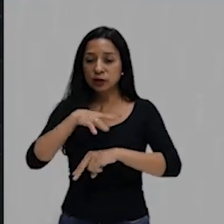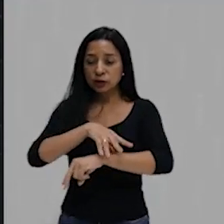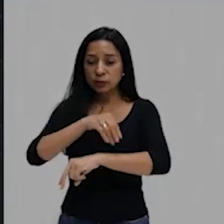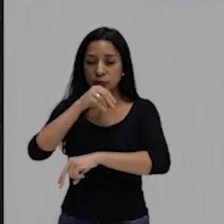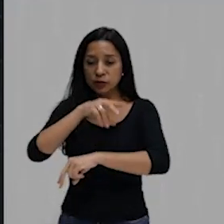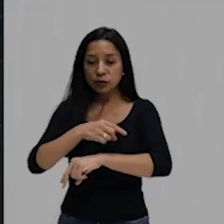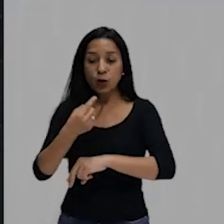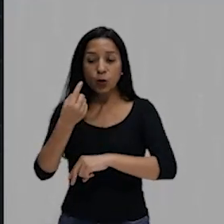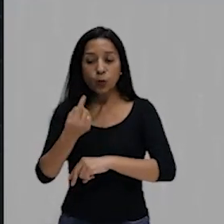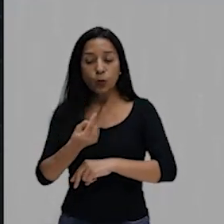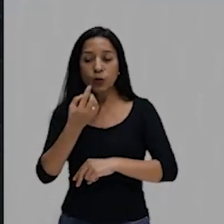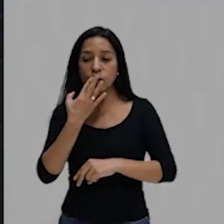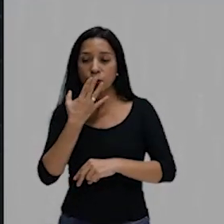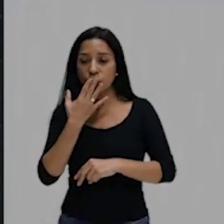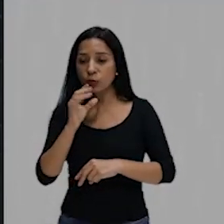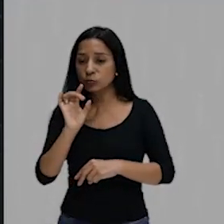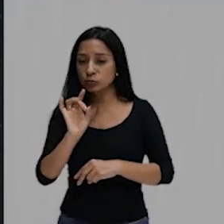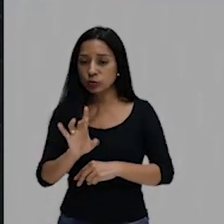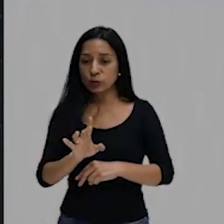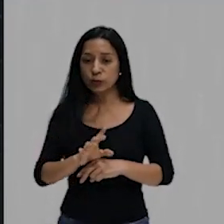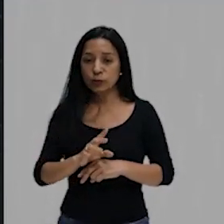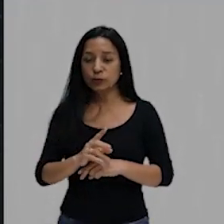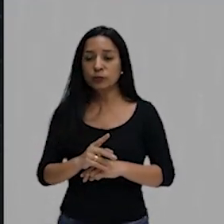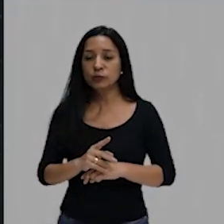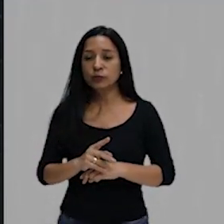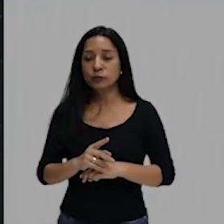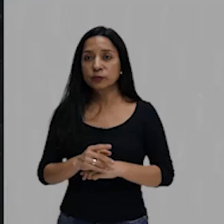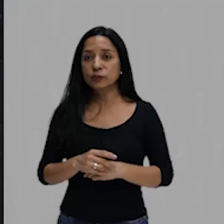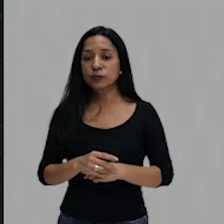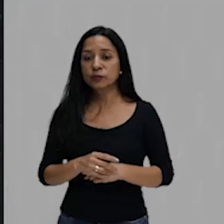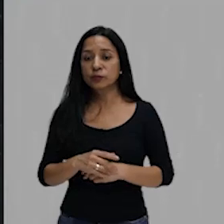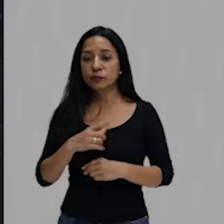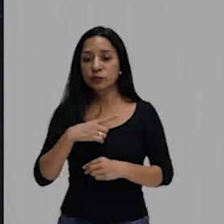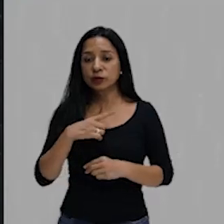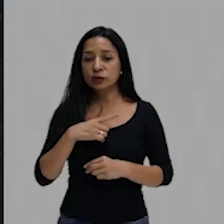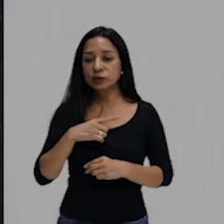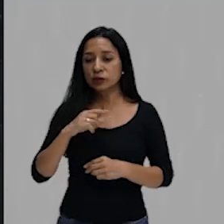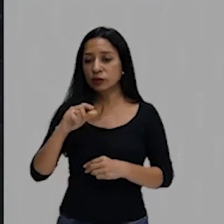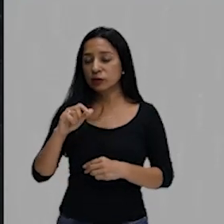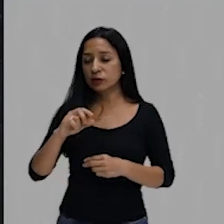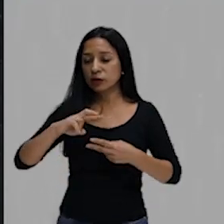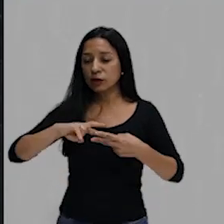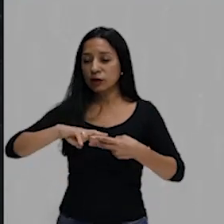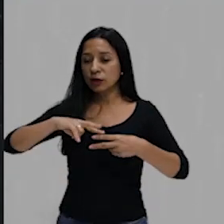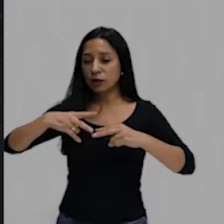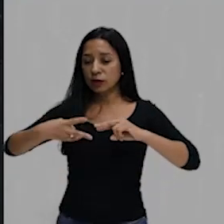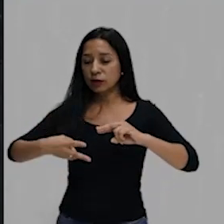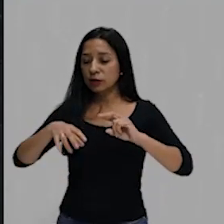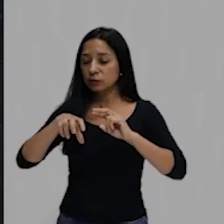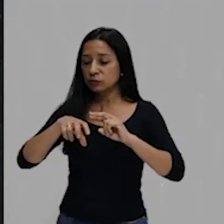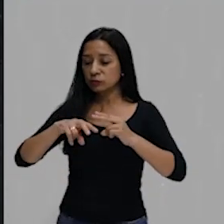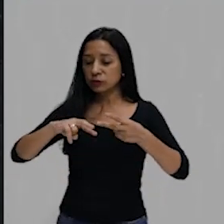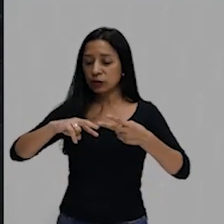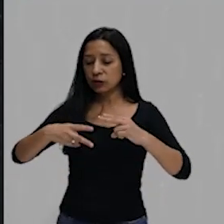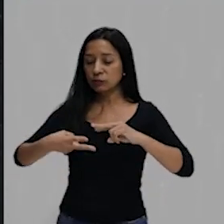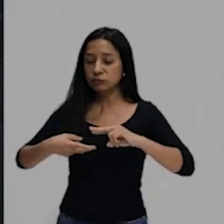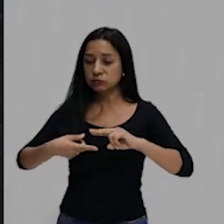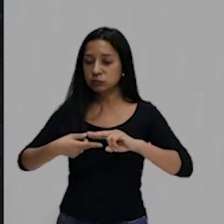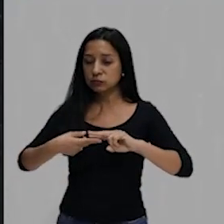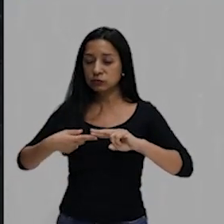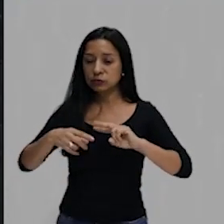só com uma única cor, uma pelagem homogênea. E o indivíduo que tem alelos recessivos, apenas S-zinho,